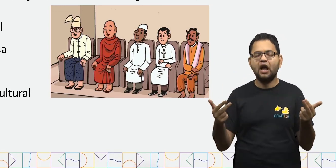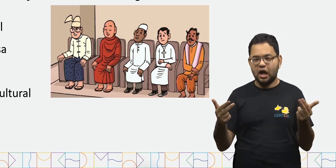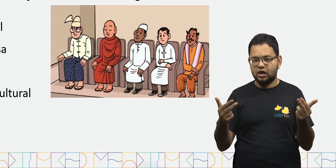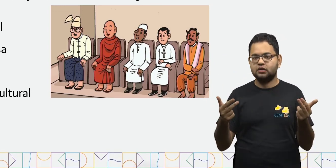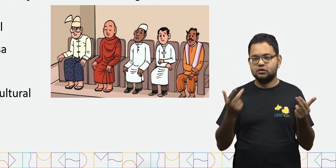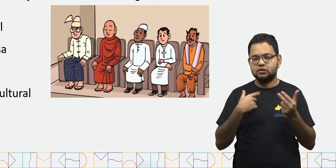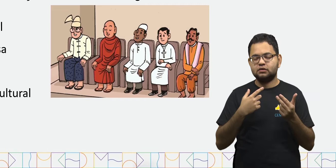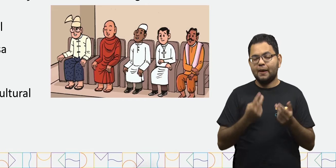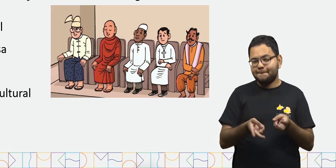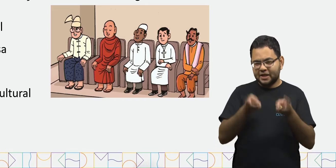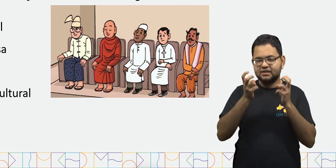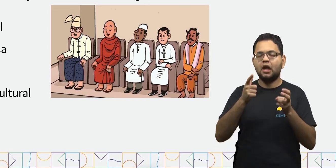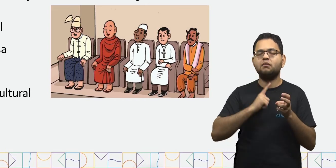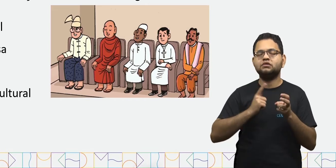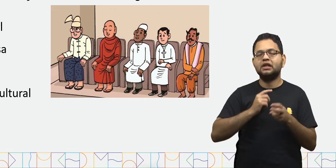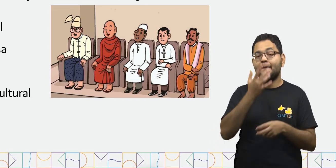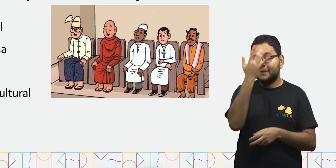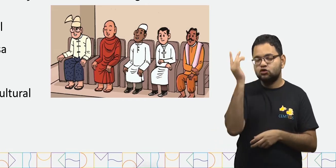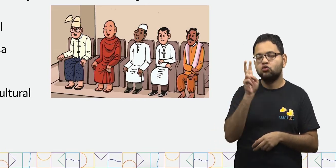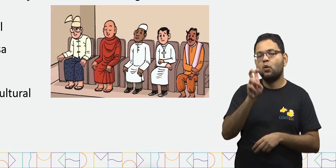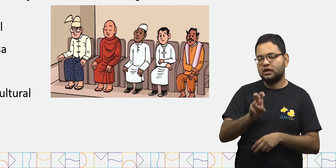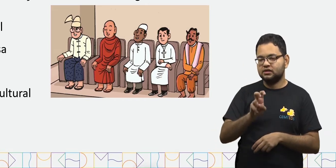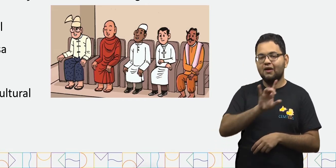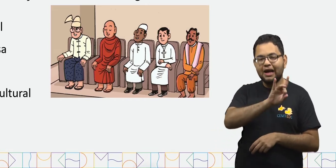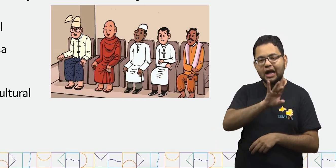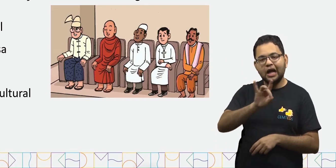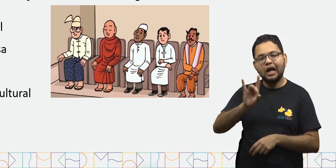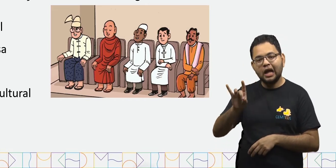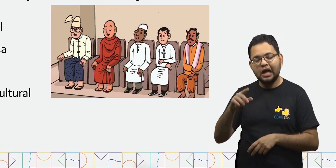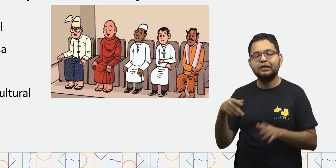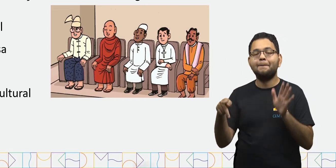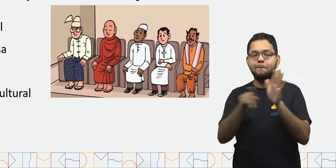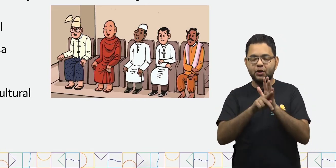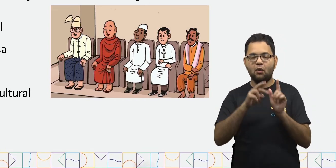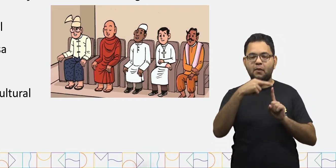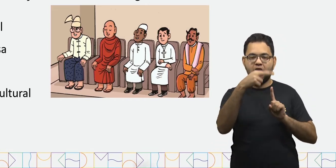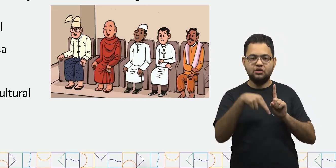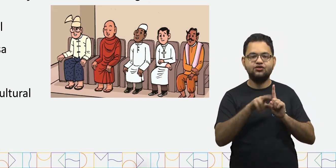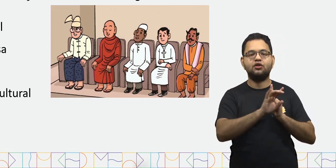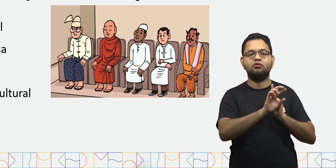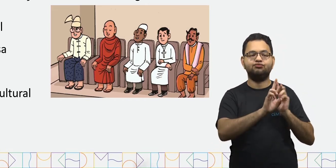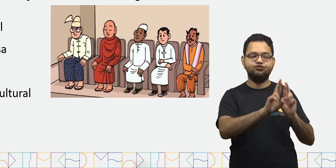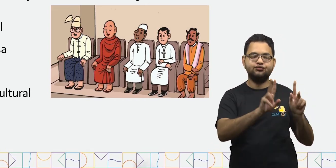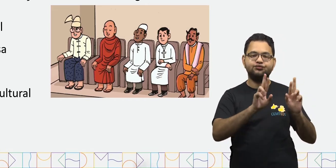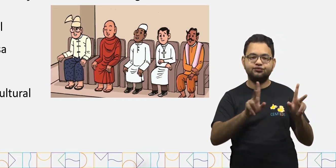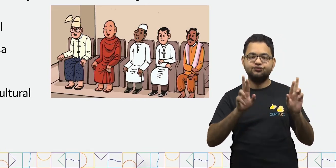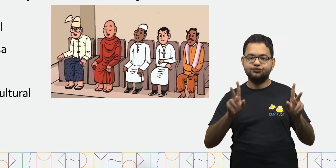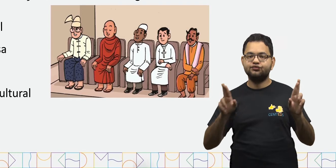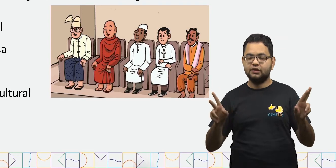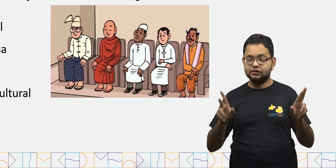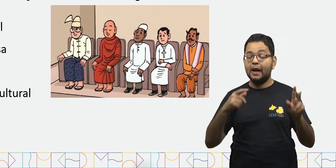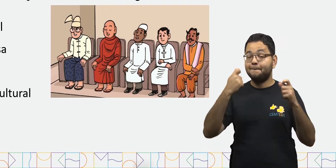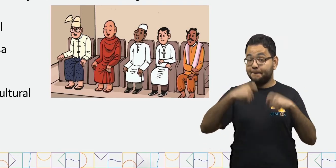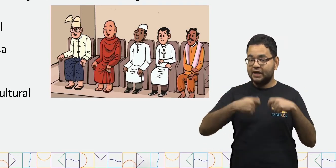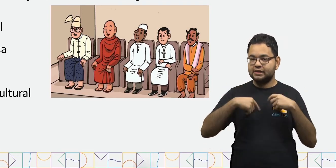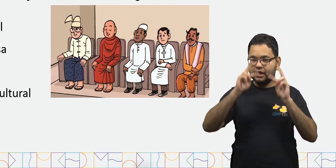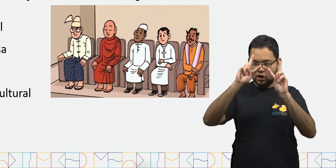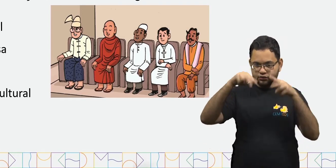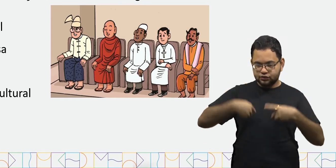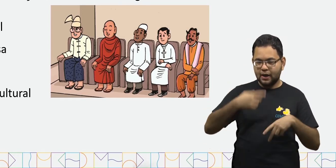podemos observar ali, existem 5 pessoas, cada um representando a sua religião. Se devemos respeitar o ser